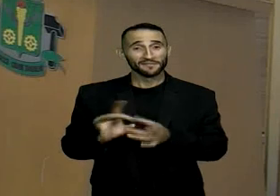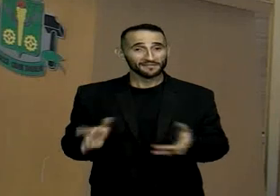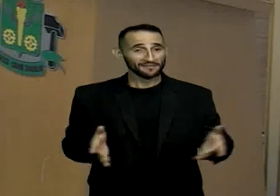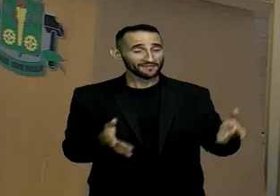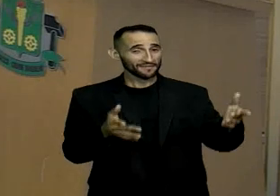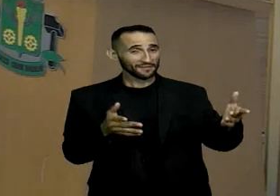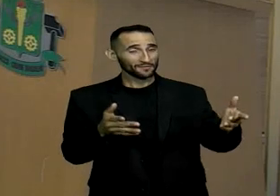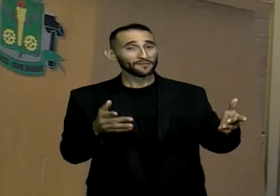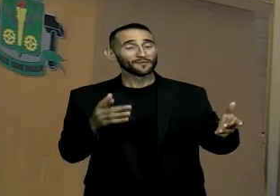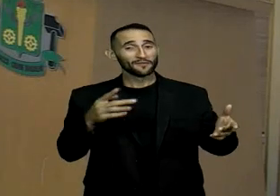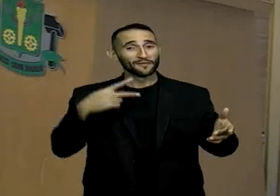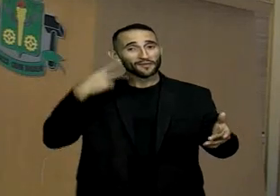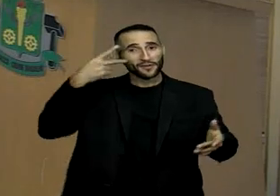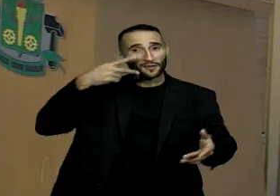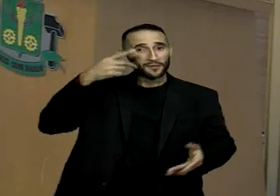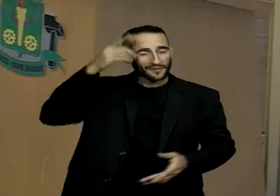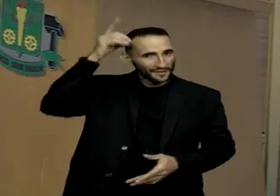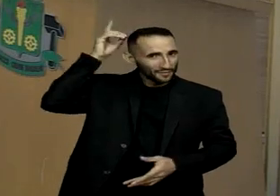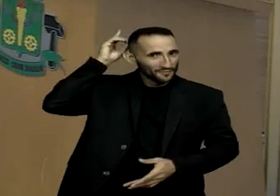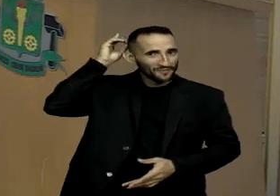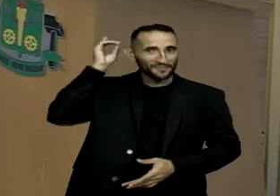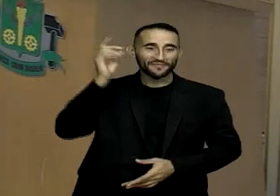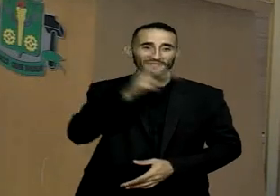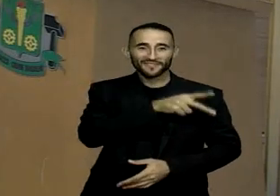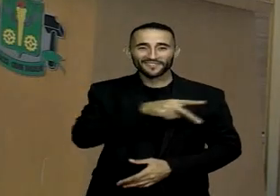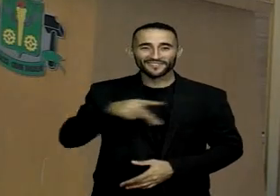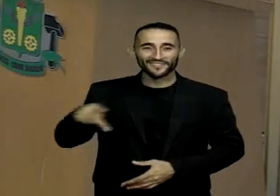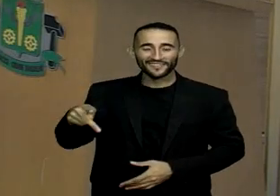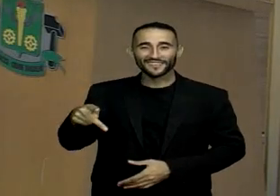Delbo Teruel. Senhor presidente,